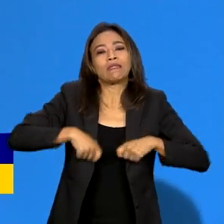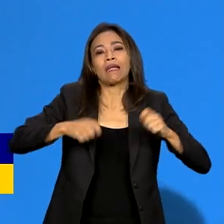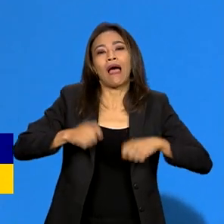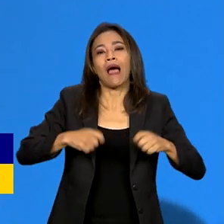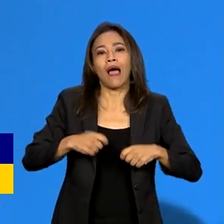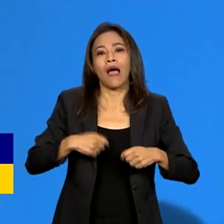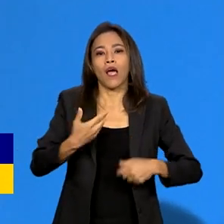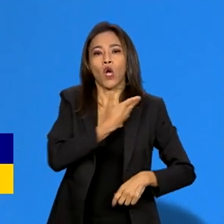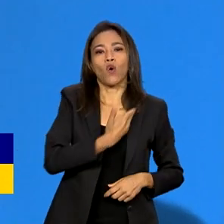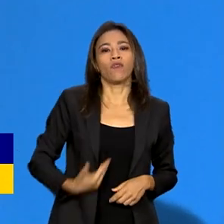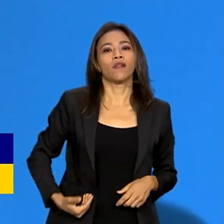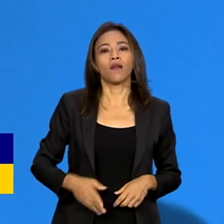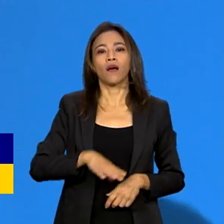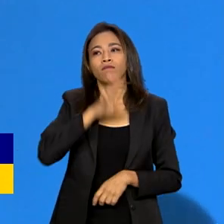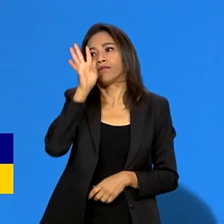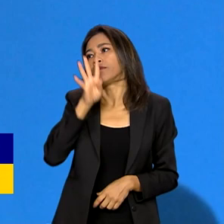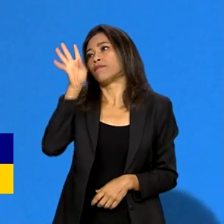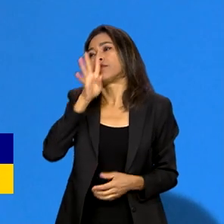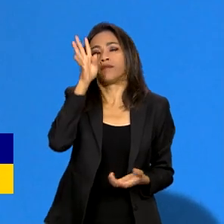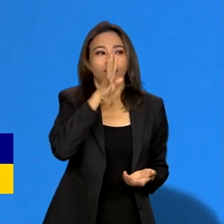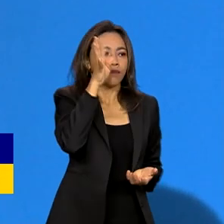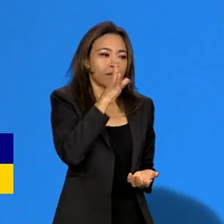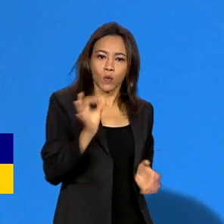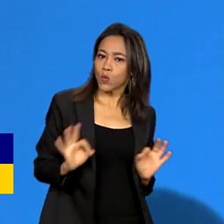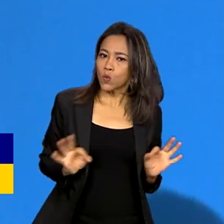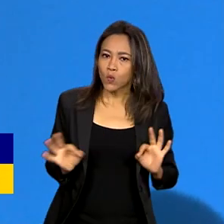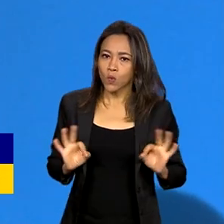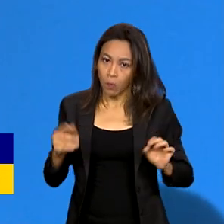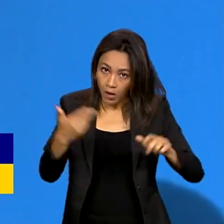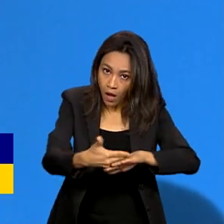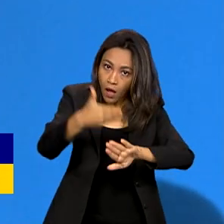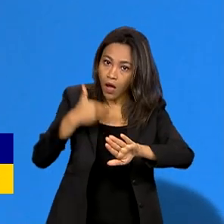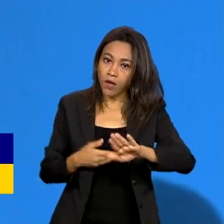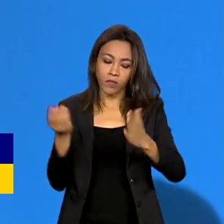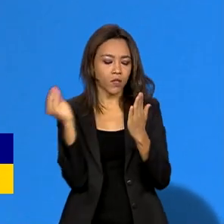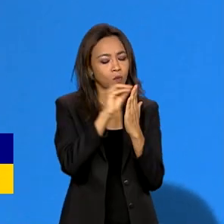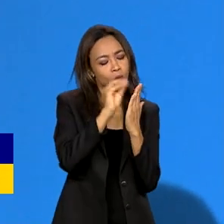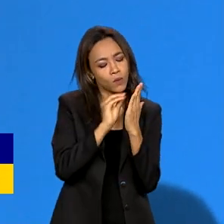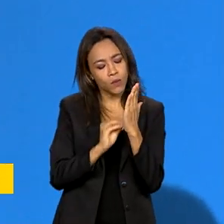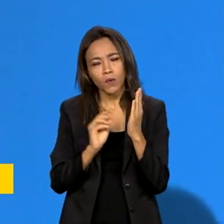acordo com o vento. Você determina estrategicamente o que você quer que aconteça.